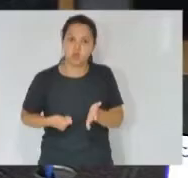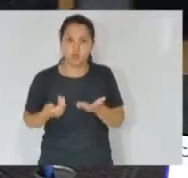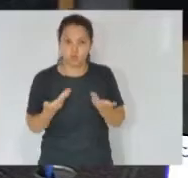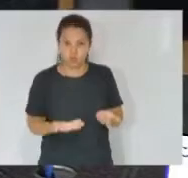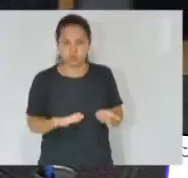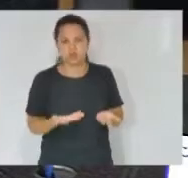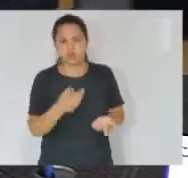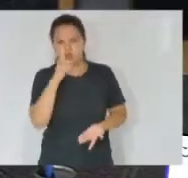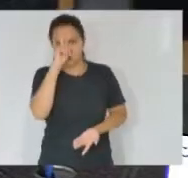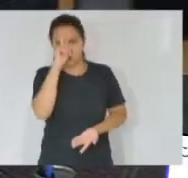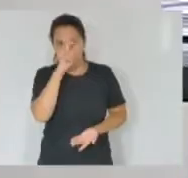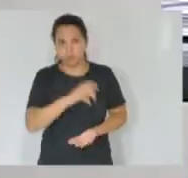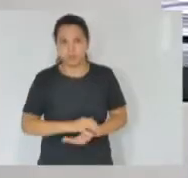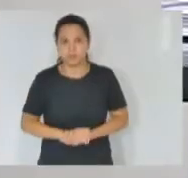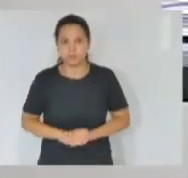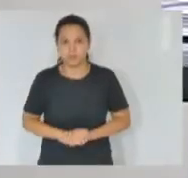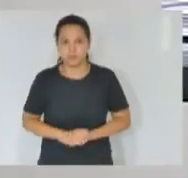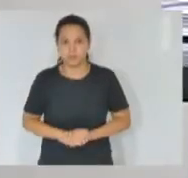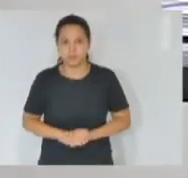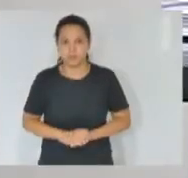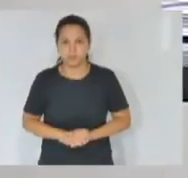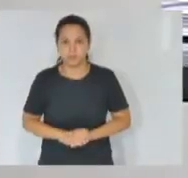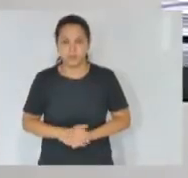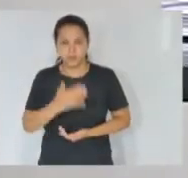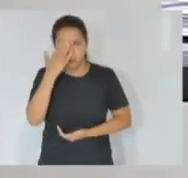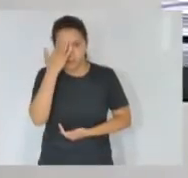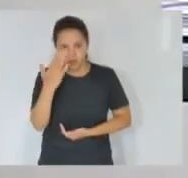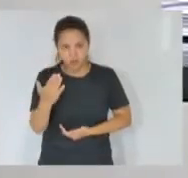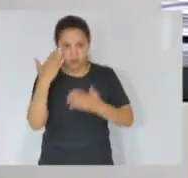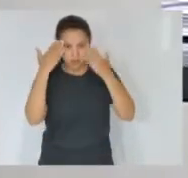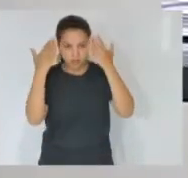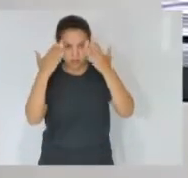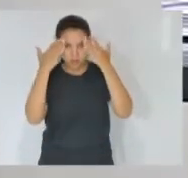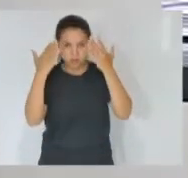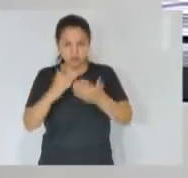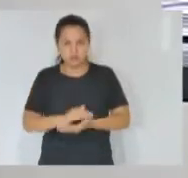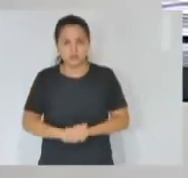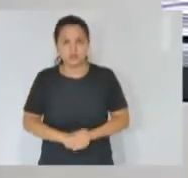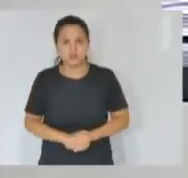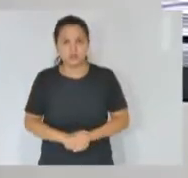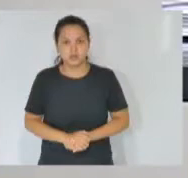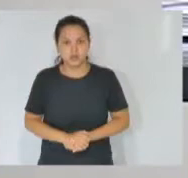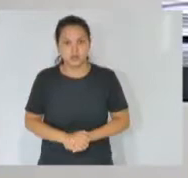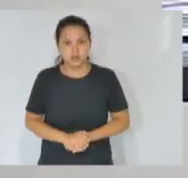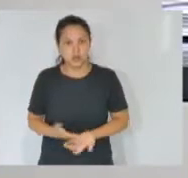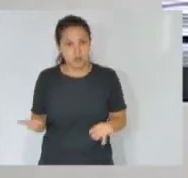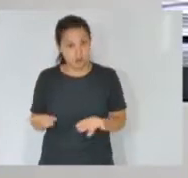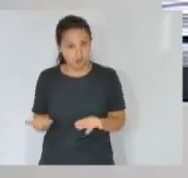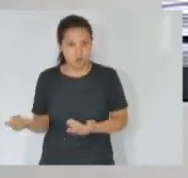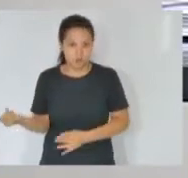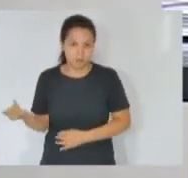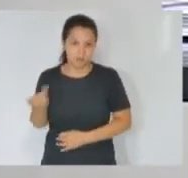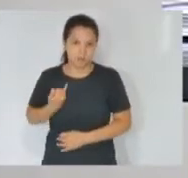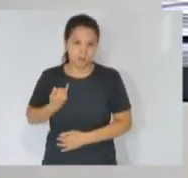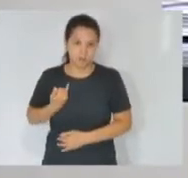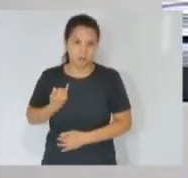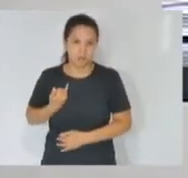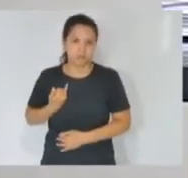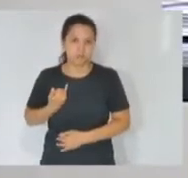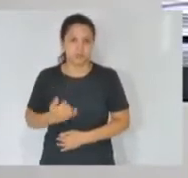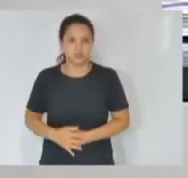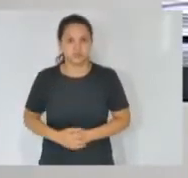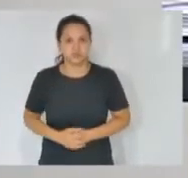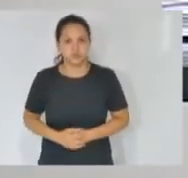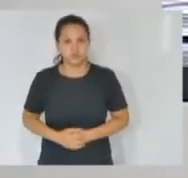demais. Obrigado. Obrigado, deputado Milton. Eu acabei de ficar sabendo agora, deputado,